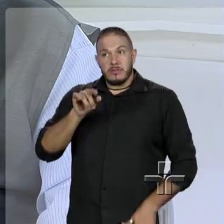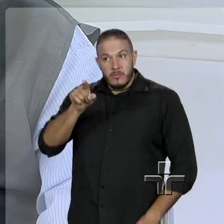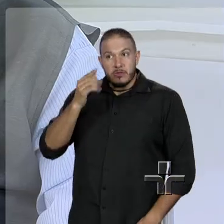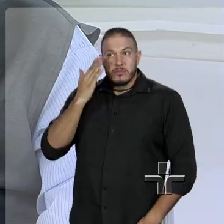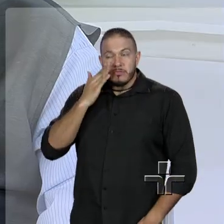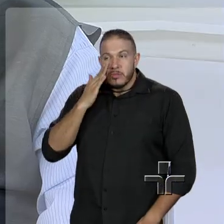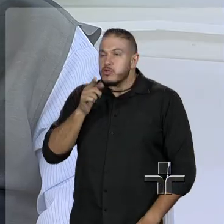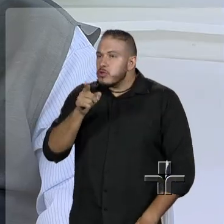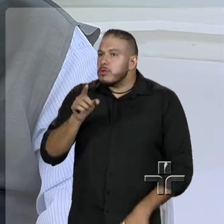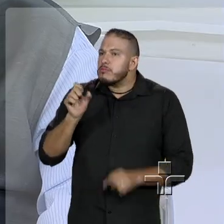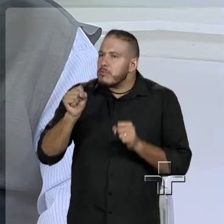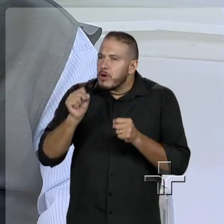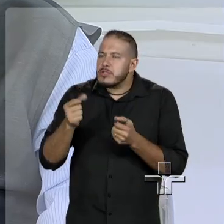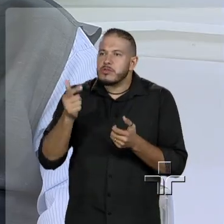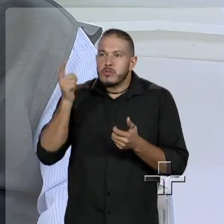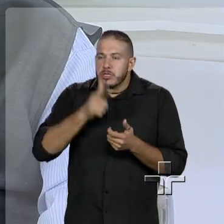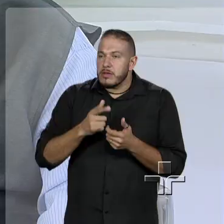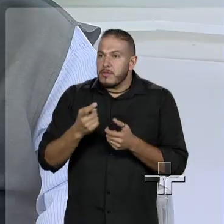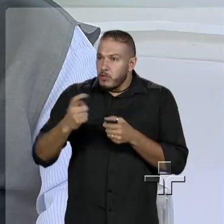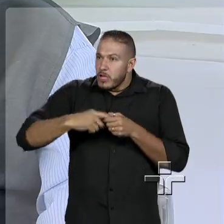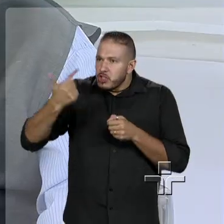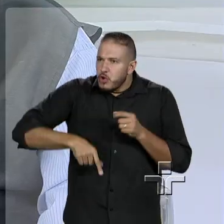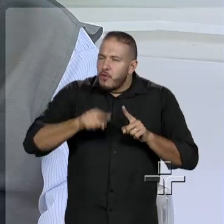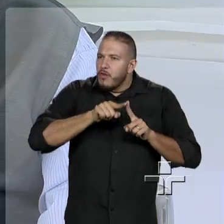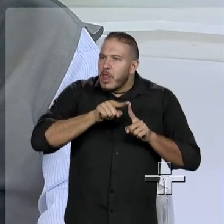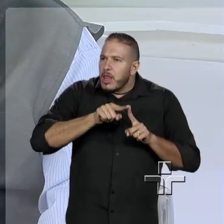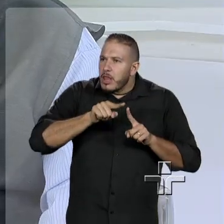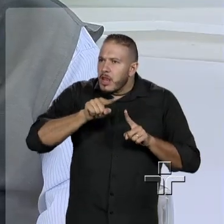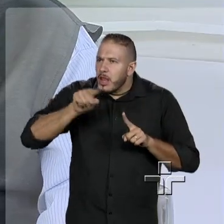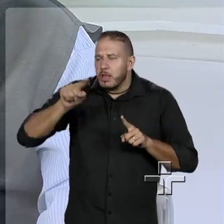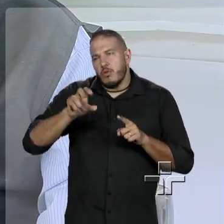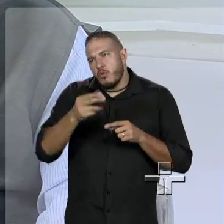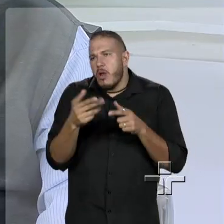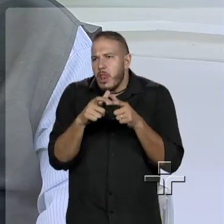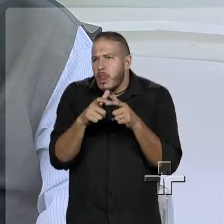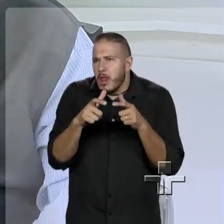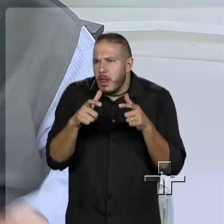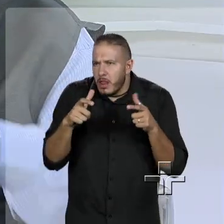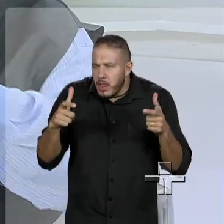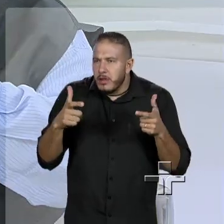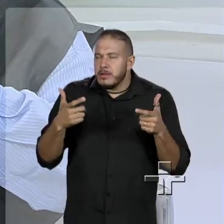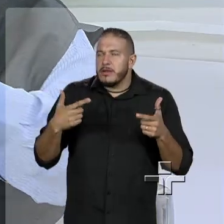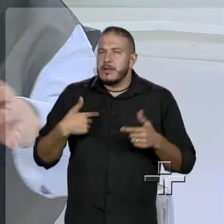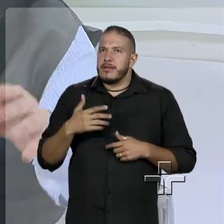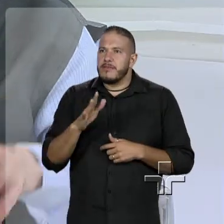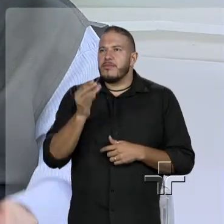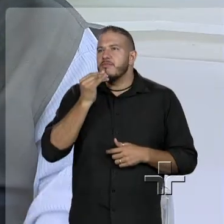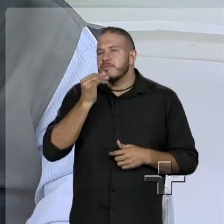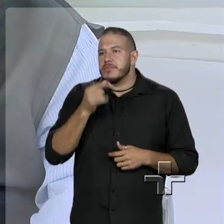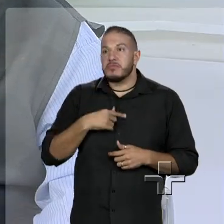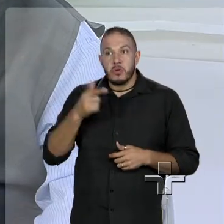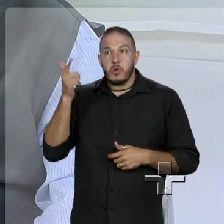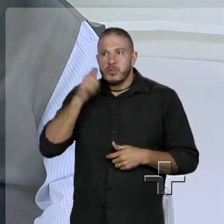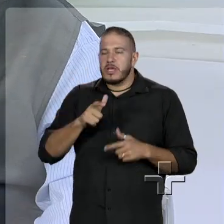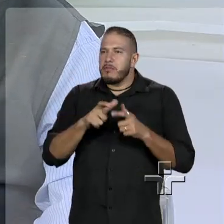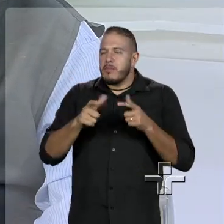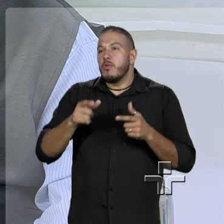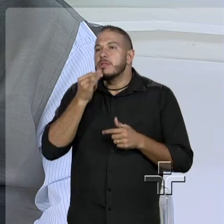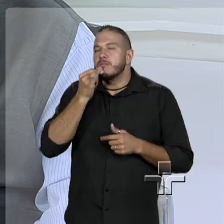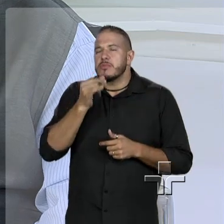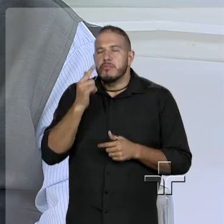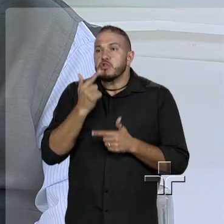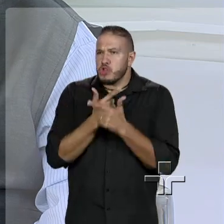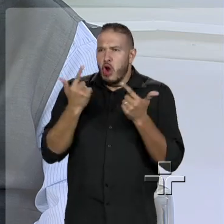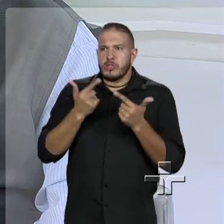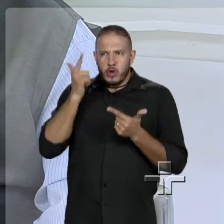só pode voltar ao crescimento, não é terminar... Vamos supor que a gente tenha sucesso na reforma da